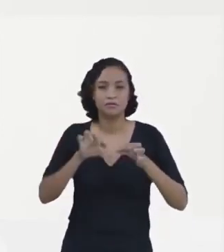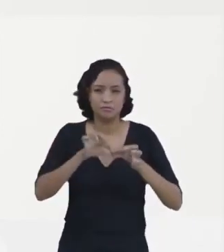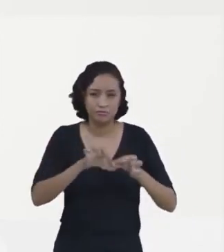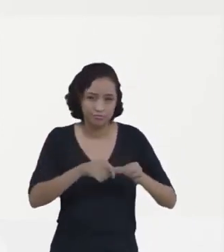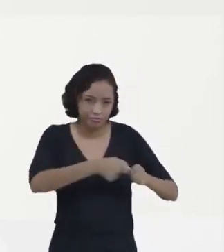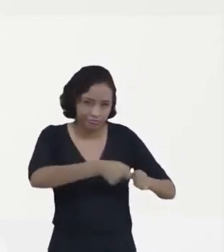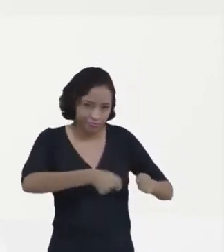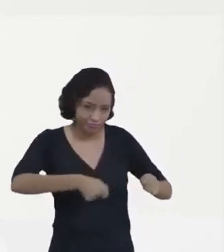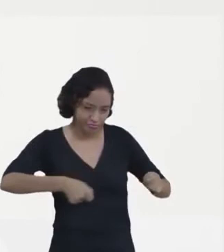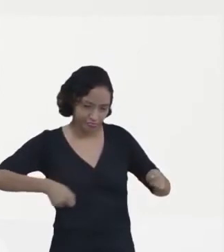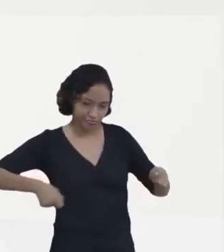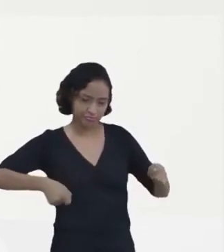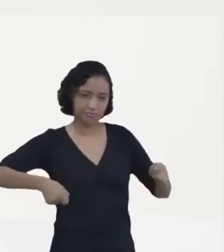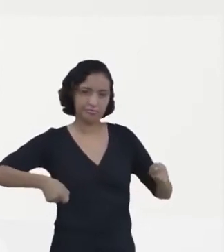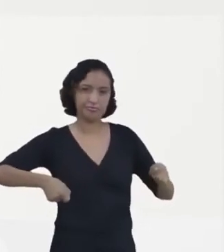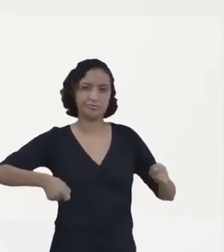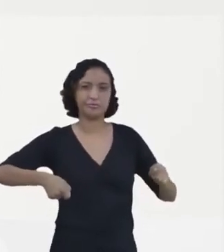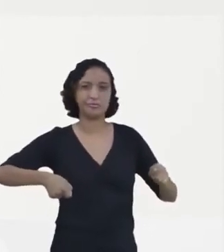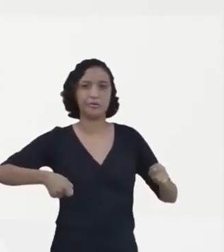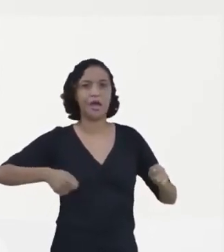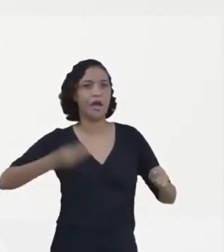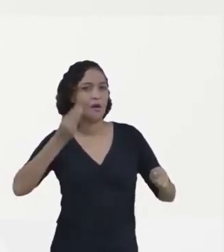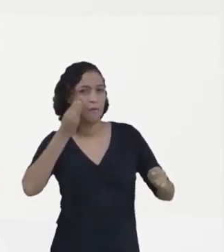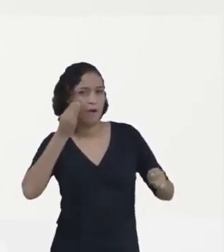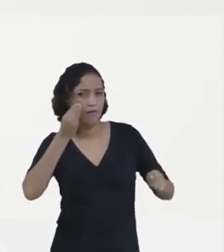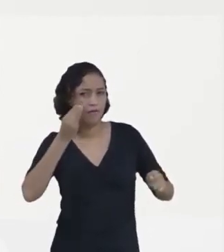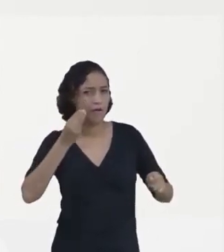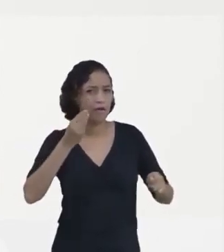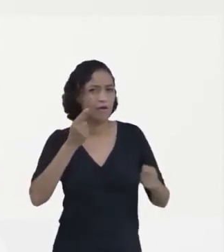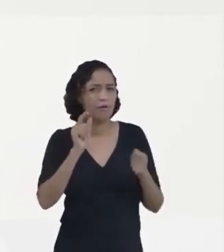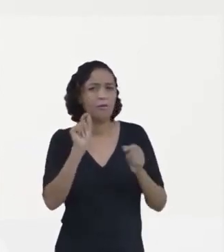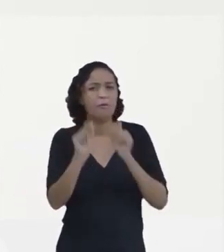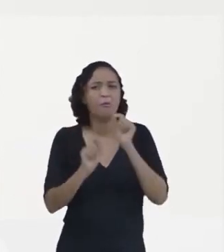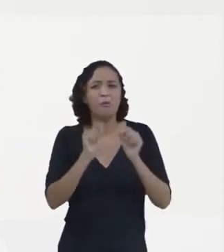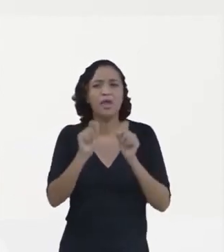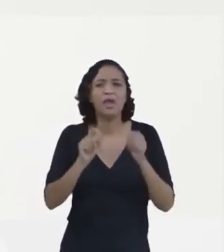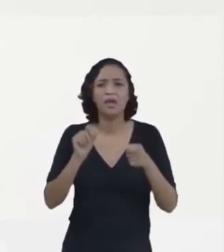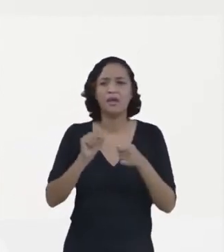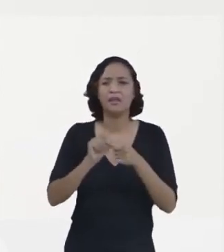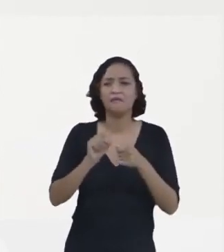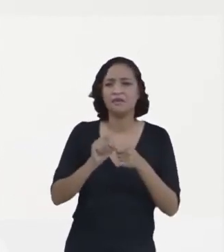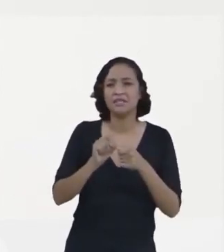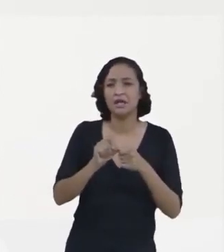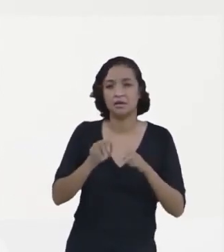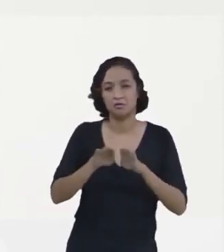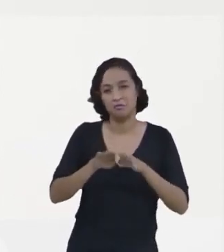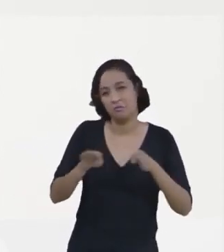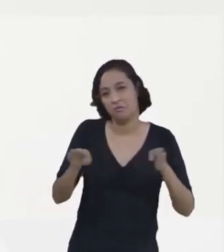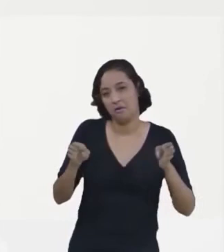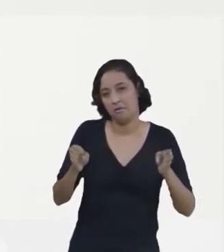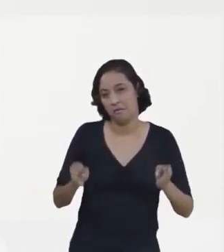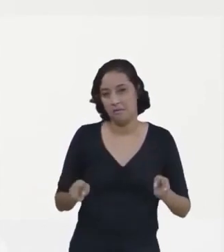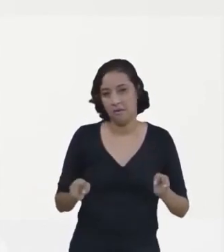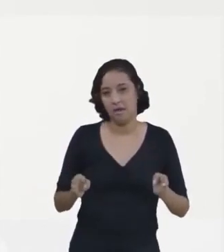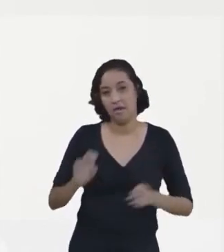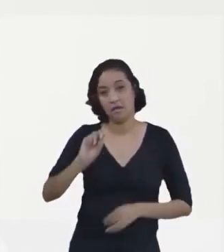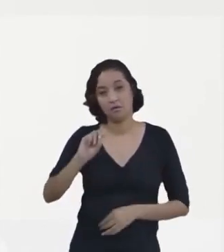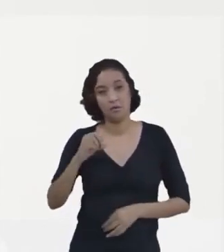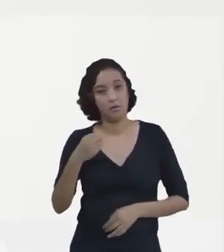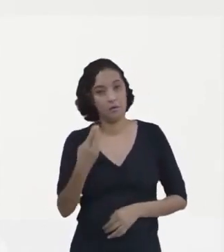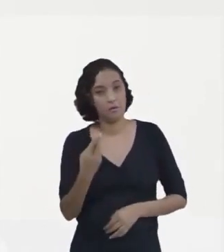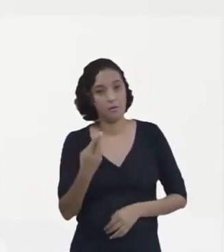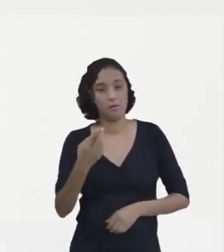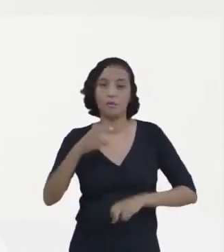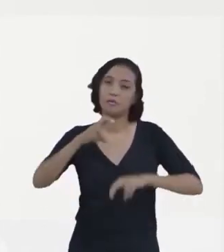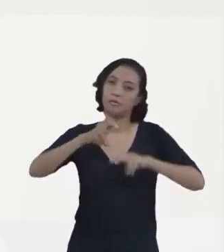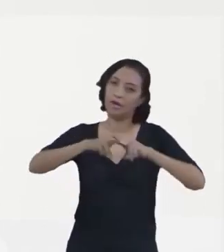estar construindo o quê? Deve estar construindo uma mesa ou uma cadeira. Então, é muito utilizado